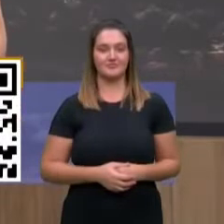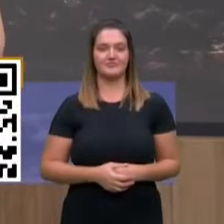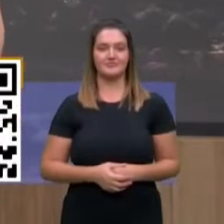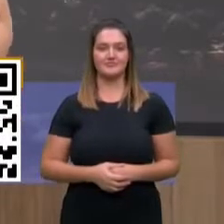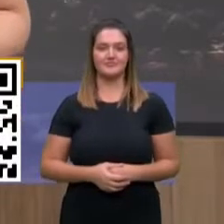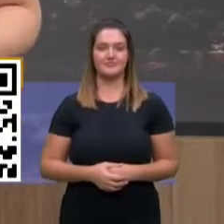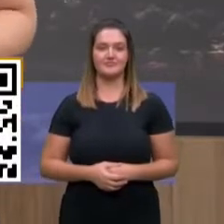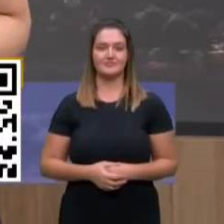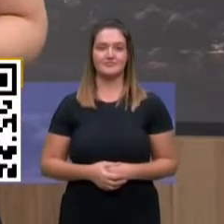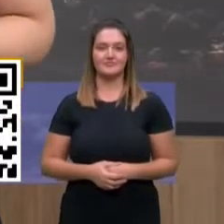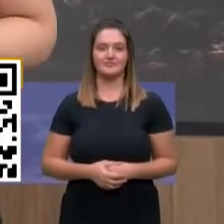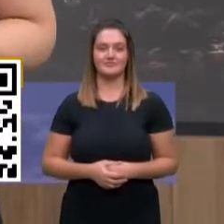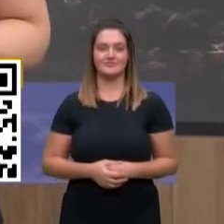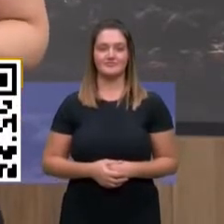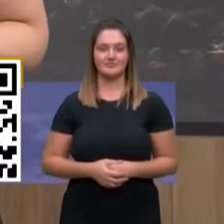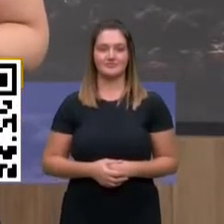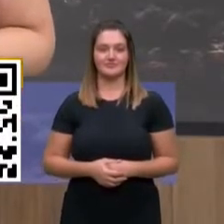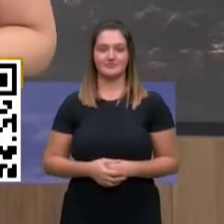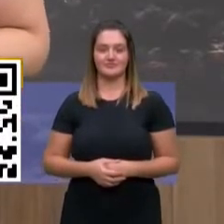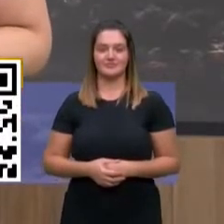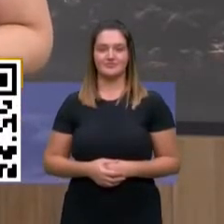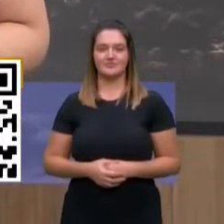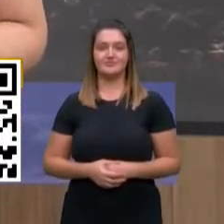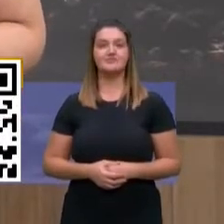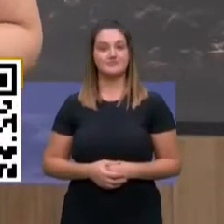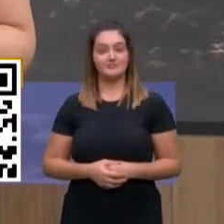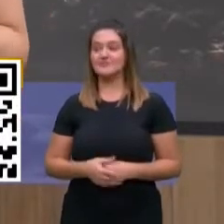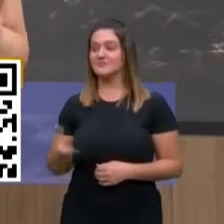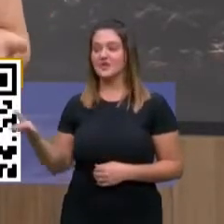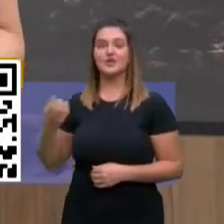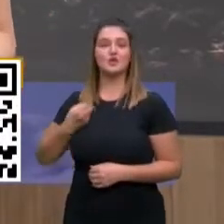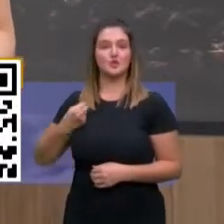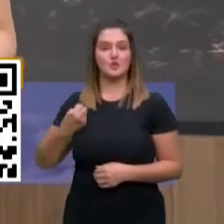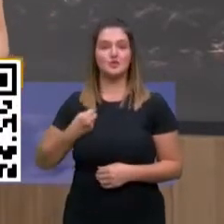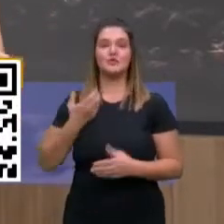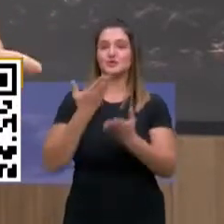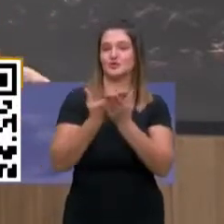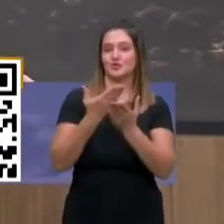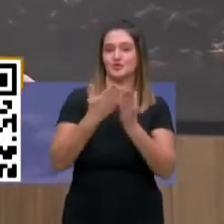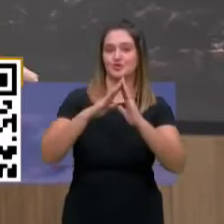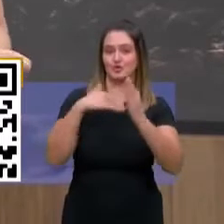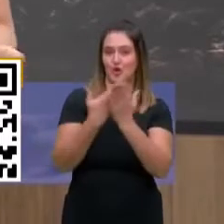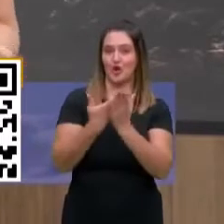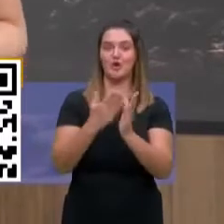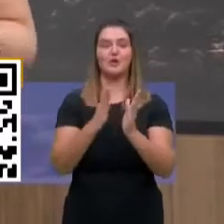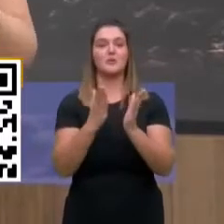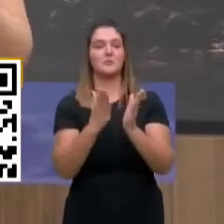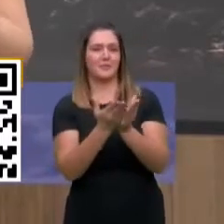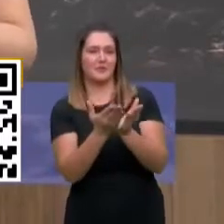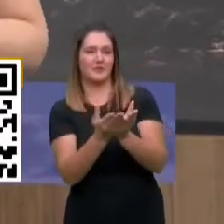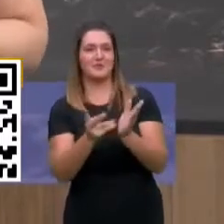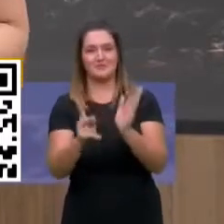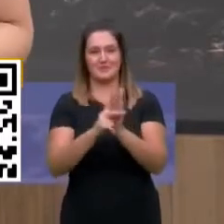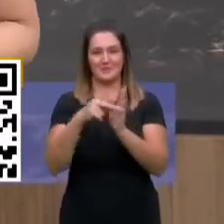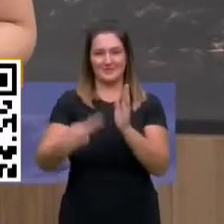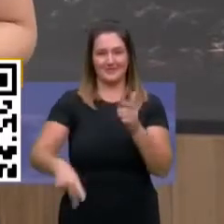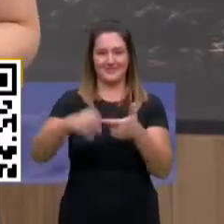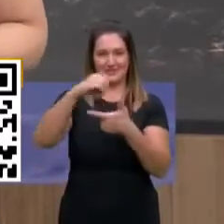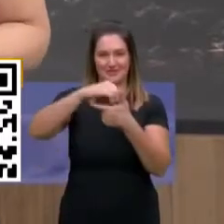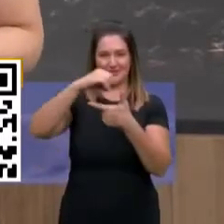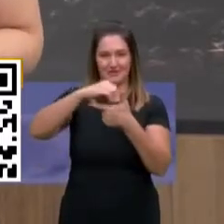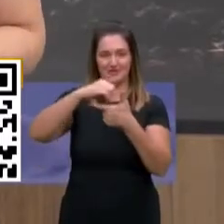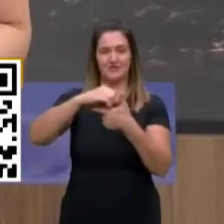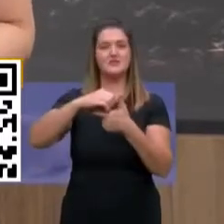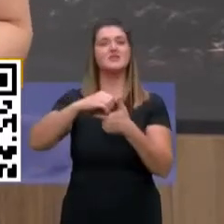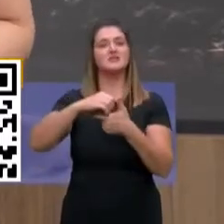0 operadora 12 21 27 3121. Esse é o telefone da Escola Bíblica da TV Novo Tempo e você pode ligar no horário